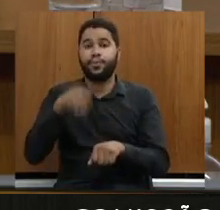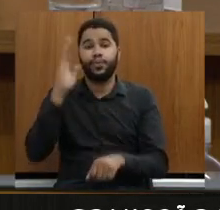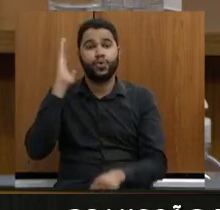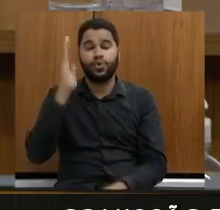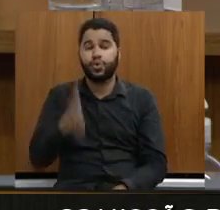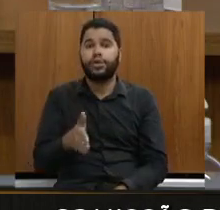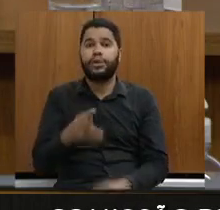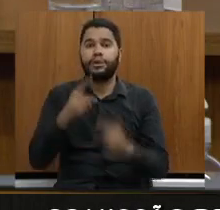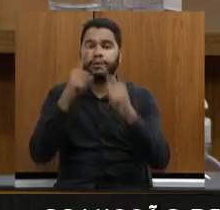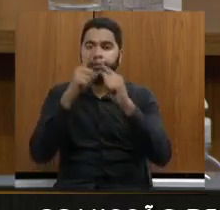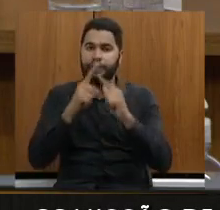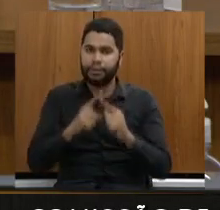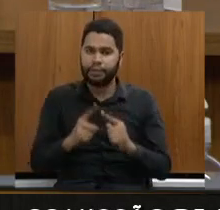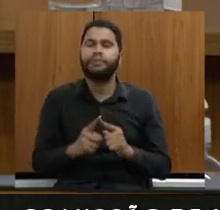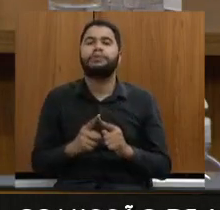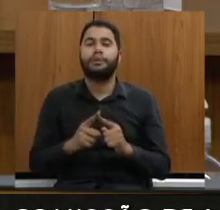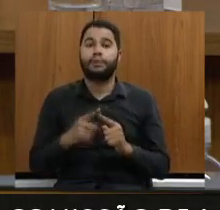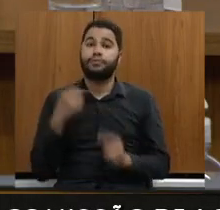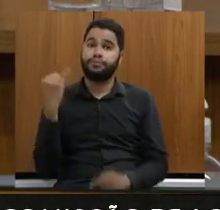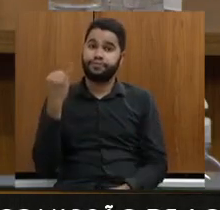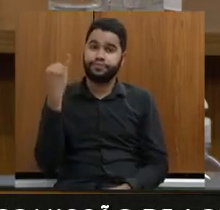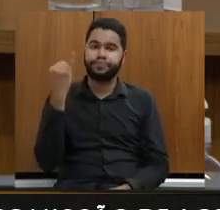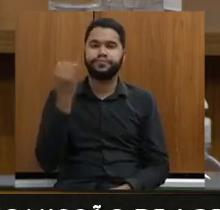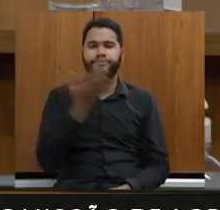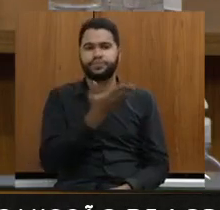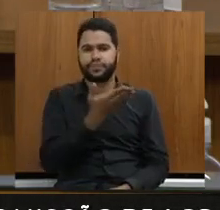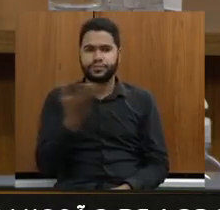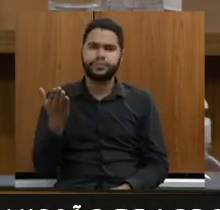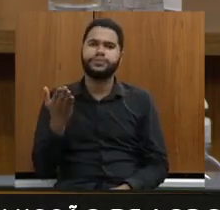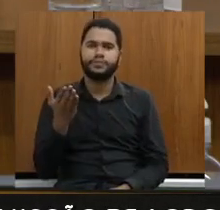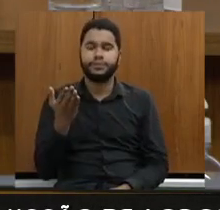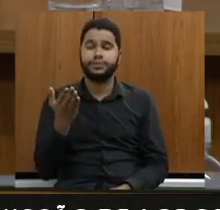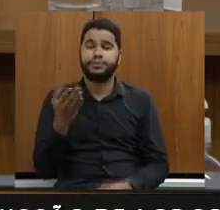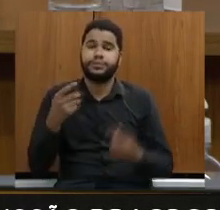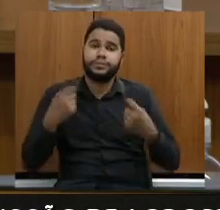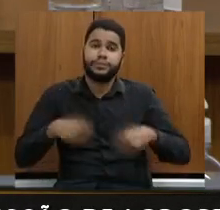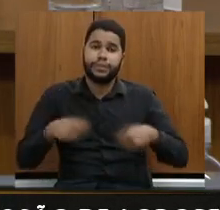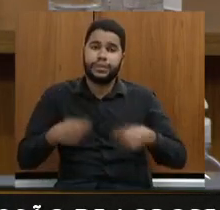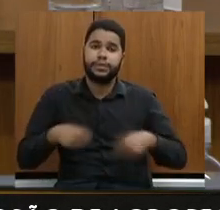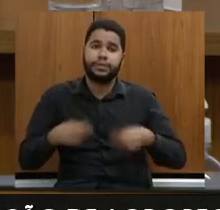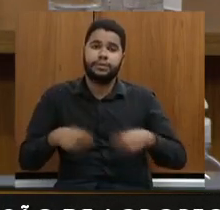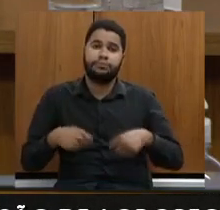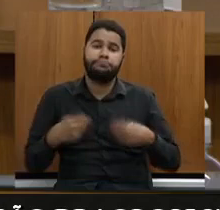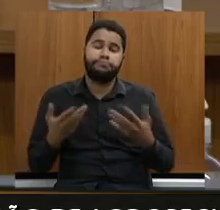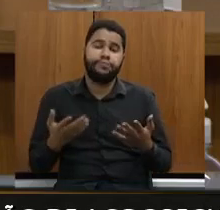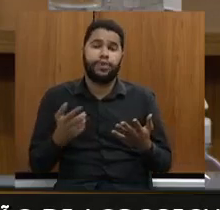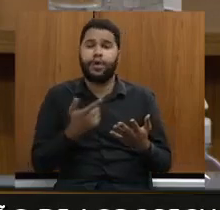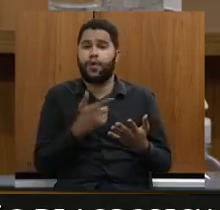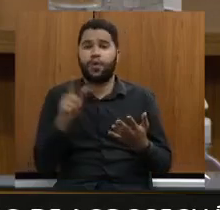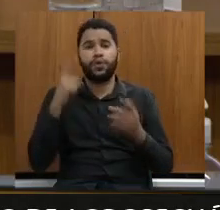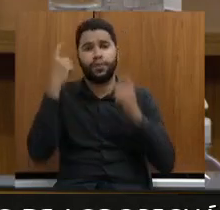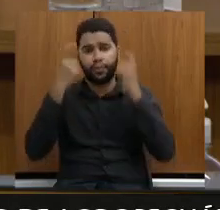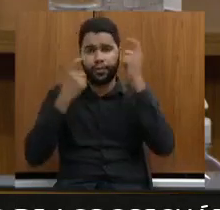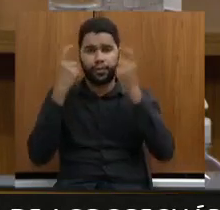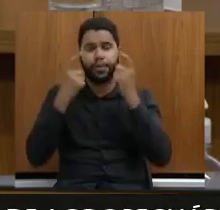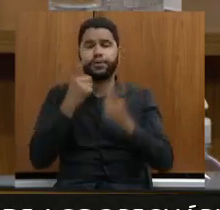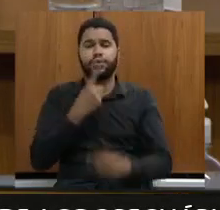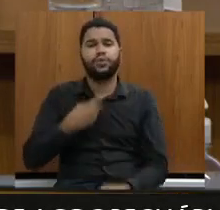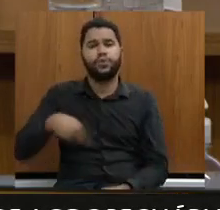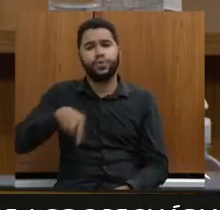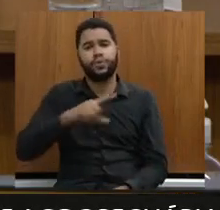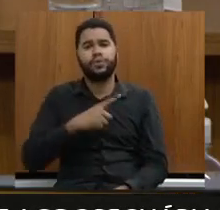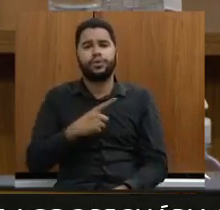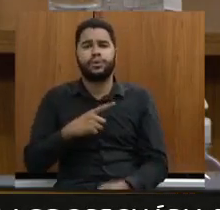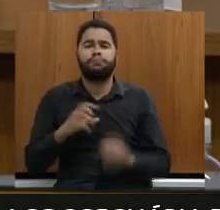direto que é uma técnica de grande importância você ter habilidade a dental que precisa de grifo usar então é outra preocupação que nós temos